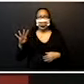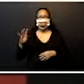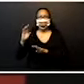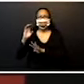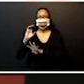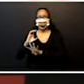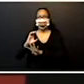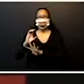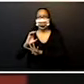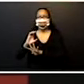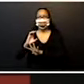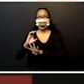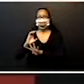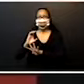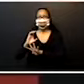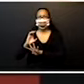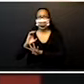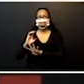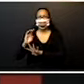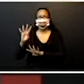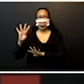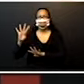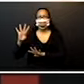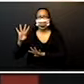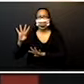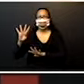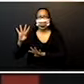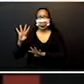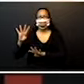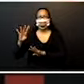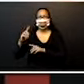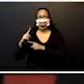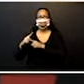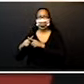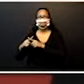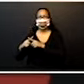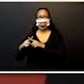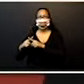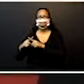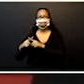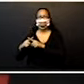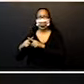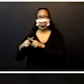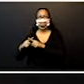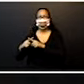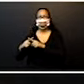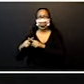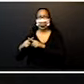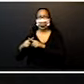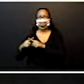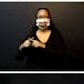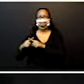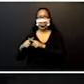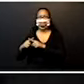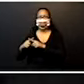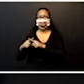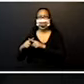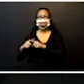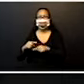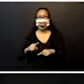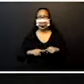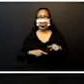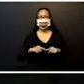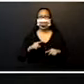centenas, quer dizer que eu tenho 4 vezes. Aí o material já nos